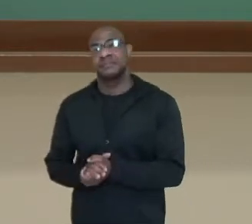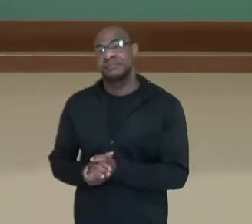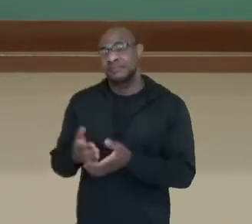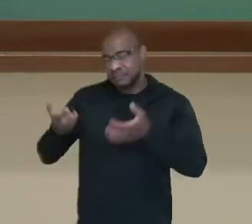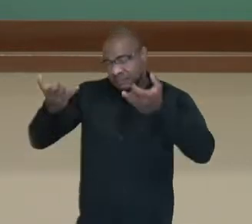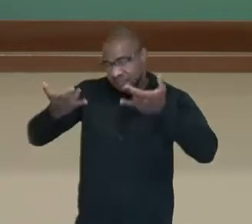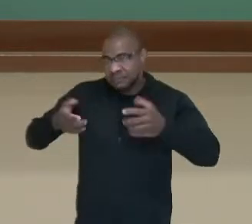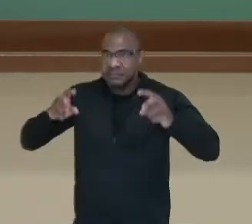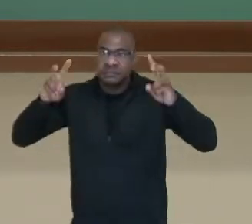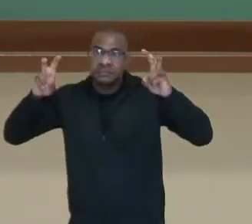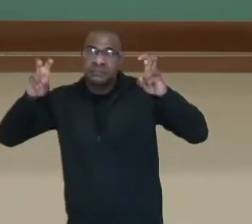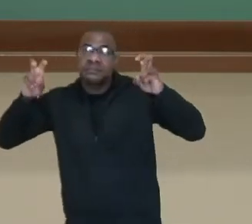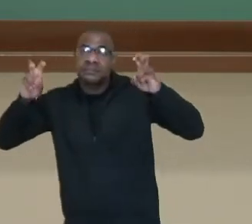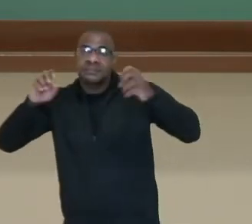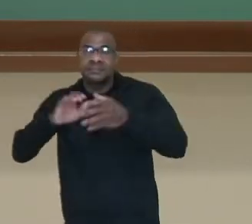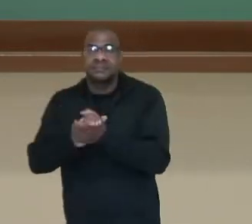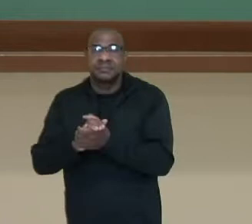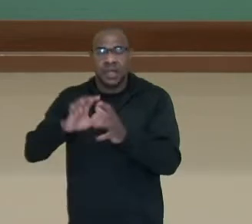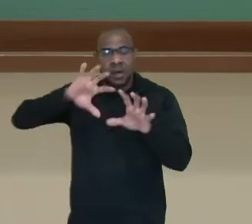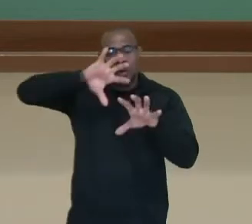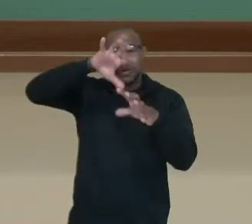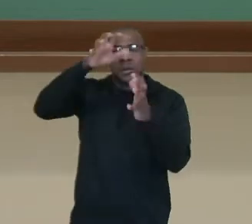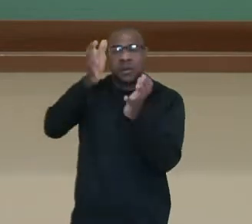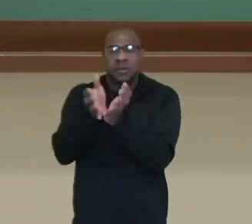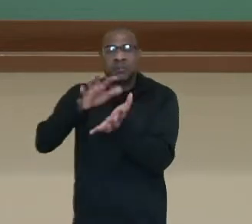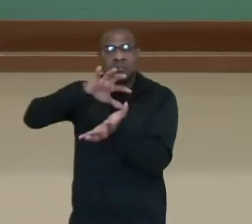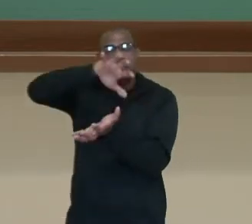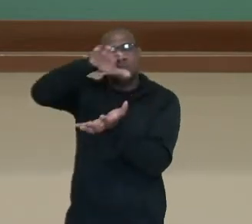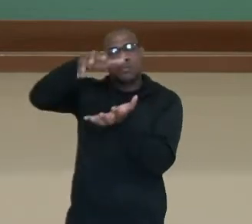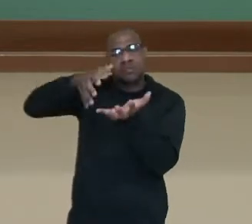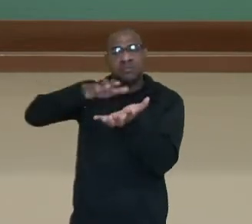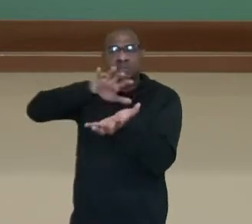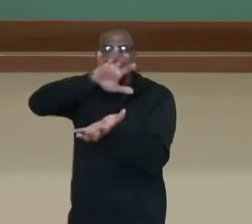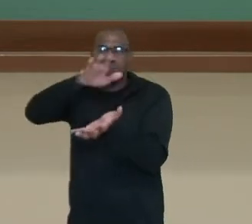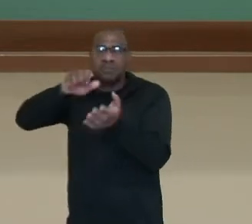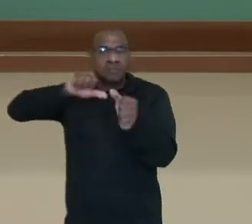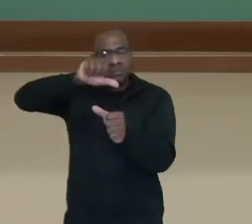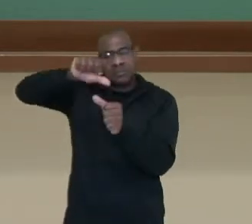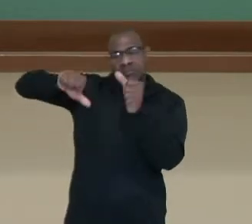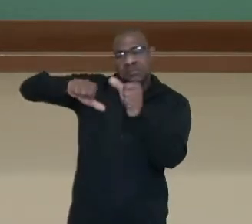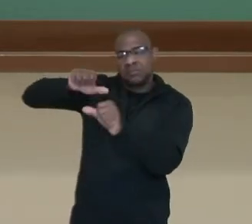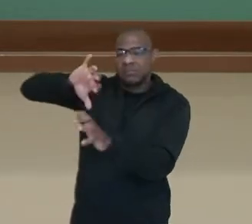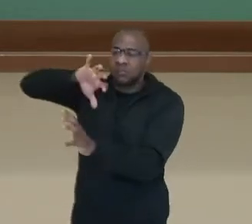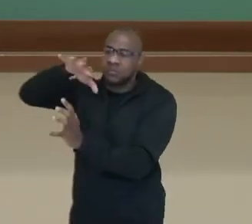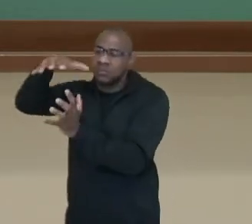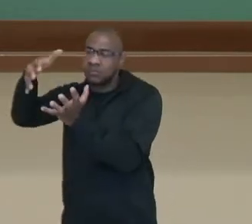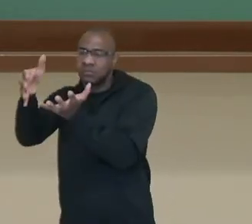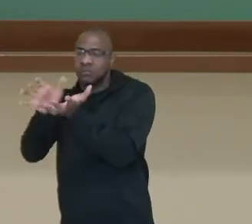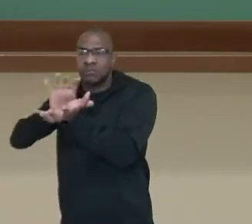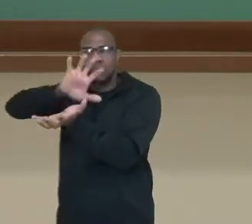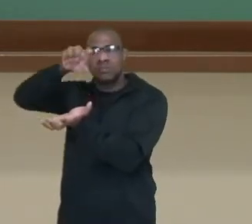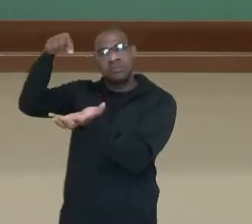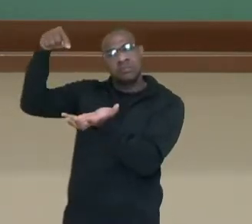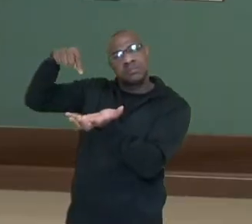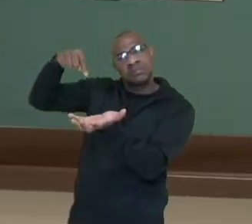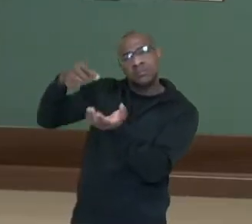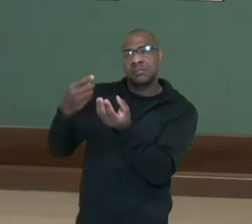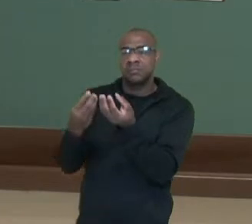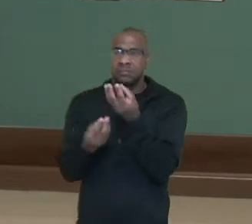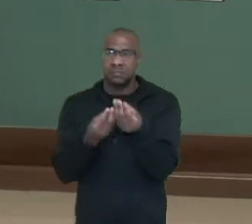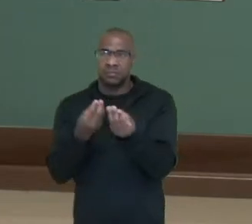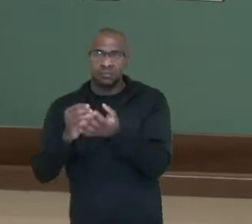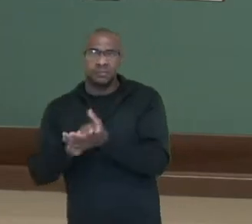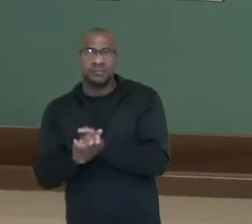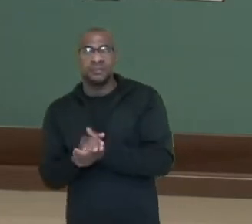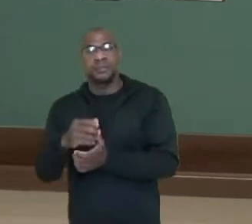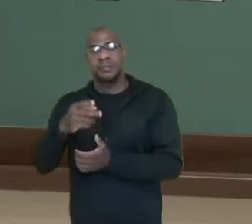aula sobre pressão atmosférica e as modificações na atmosfera. Bora lá comigo? Quero